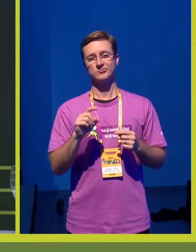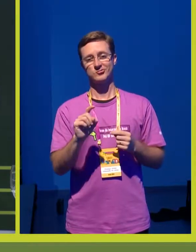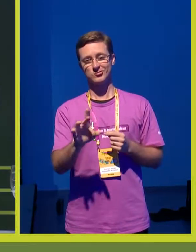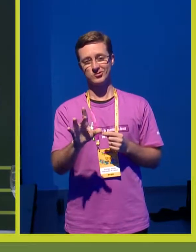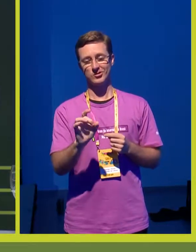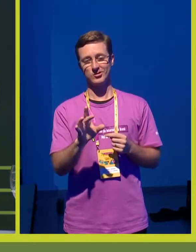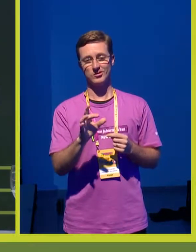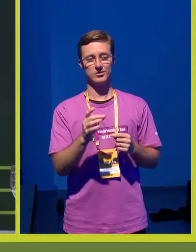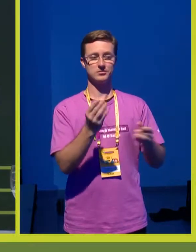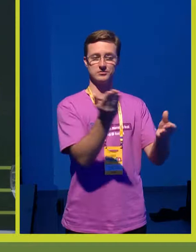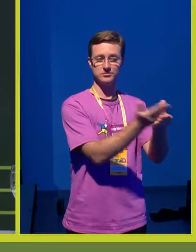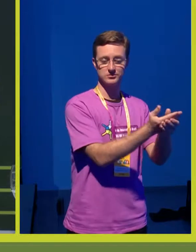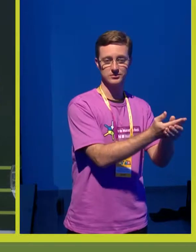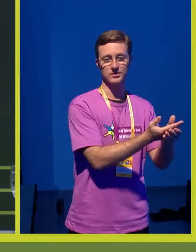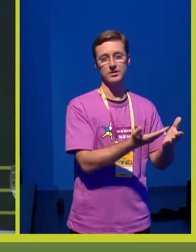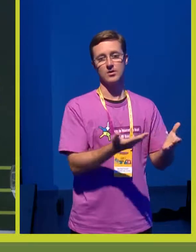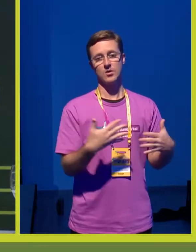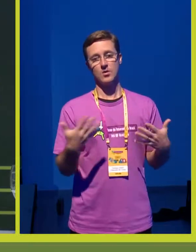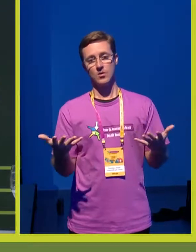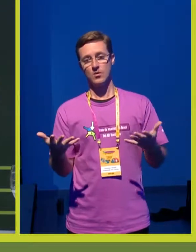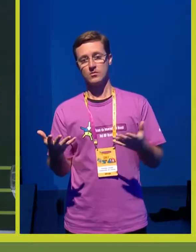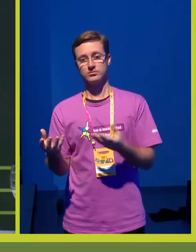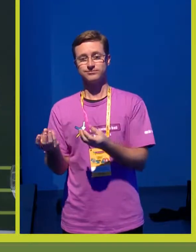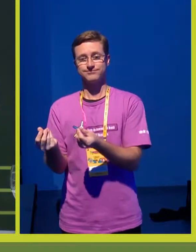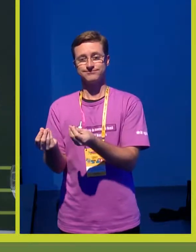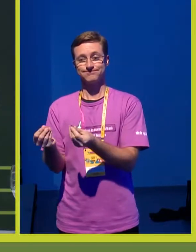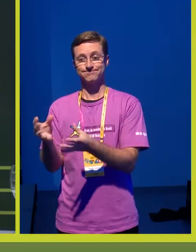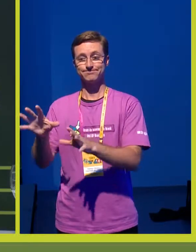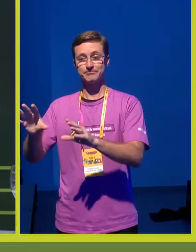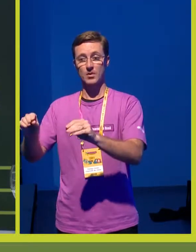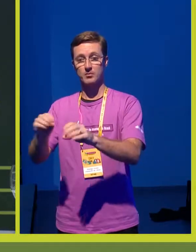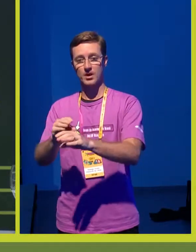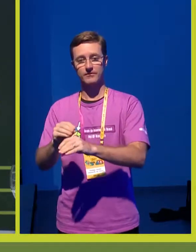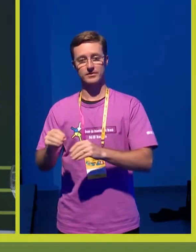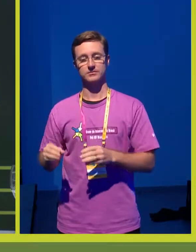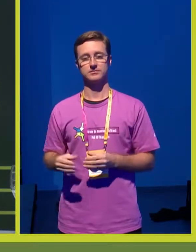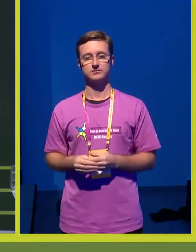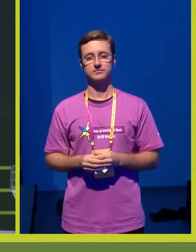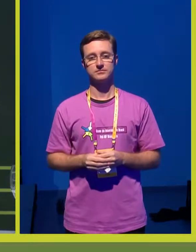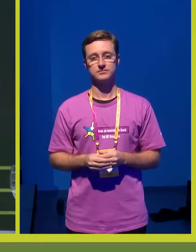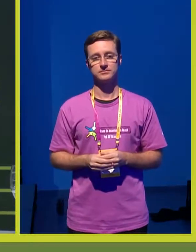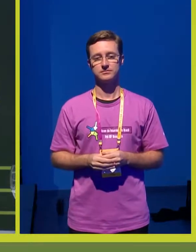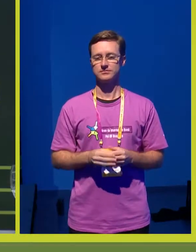a exigência de uma ordem judicial mas os materiais também porque por exemplo se a pessoa